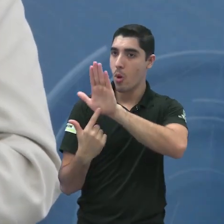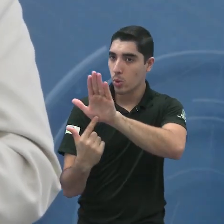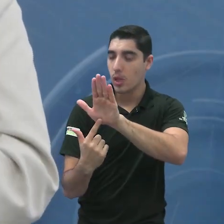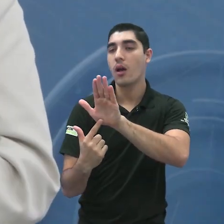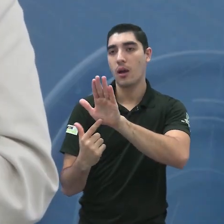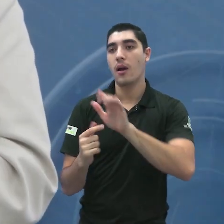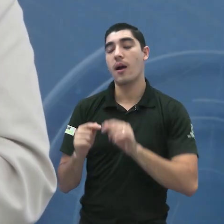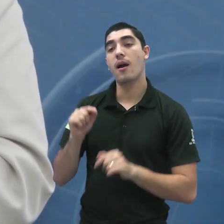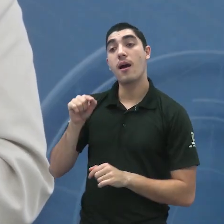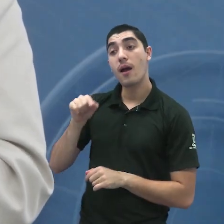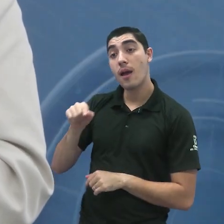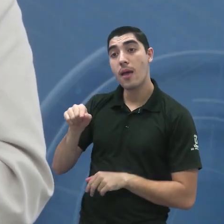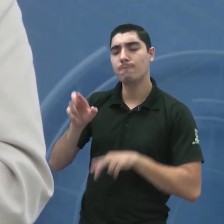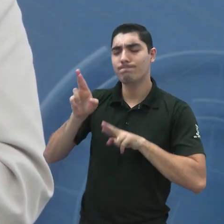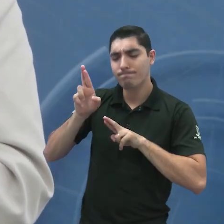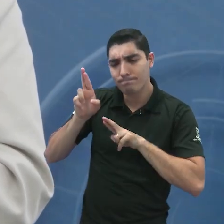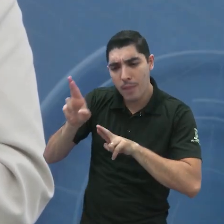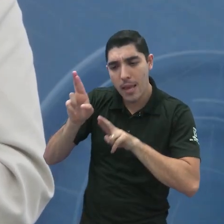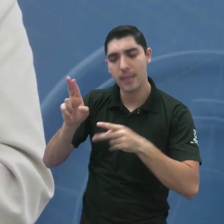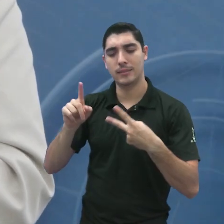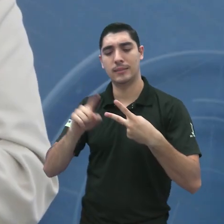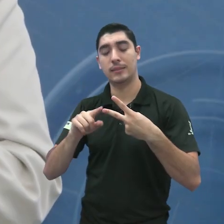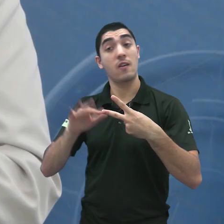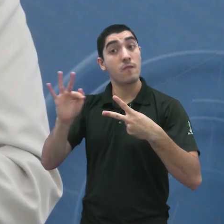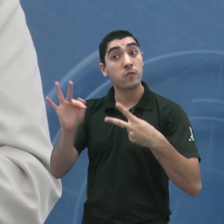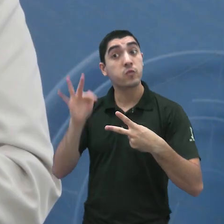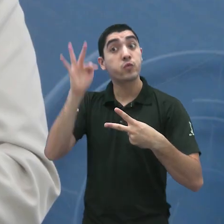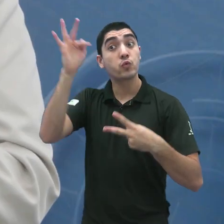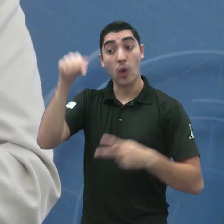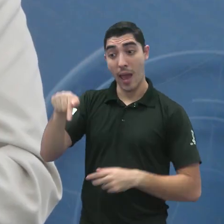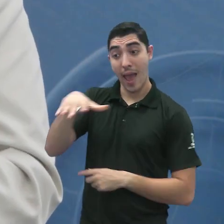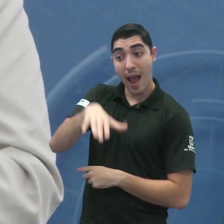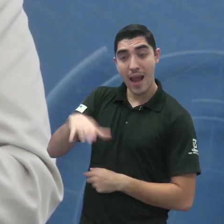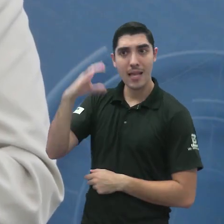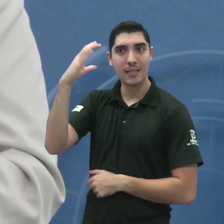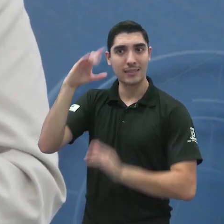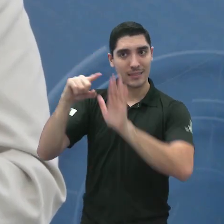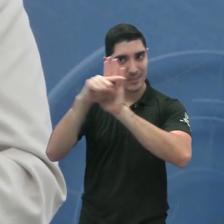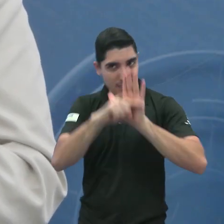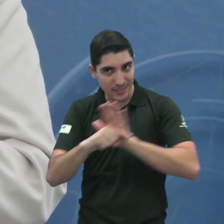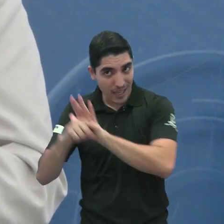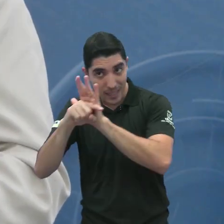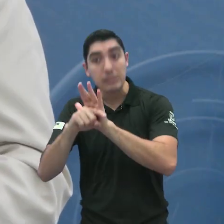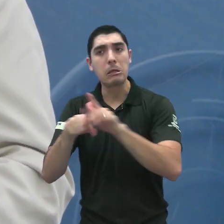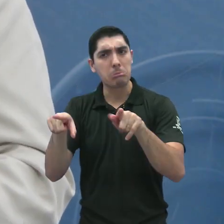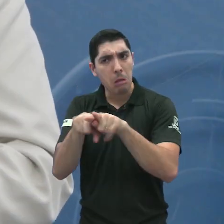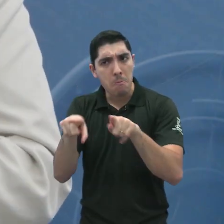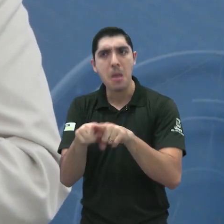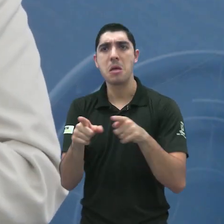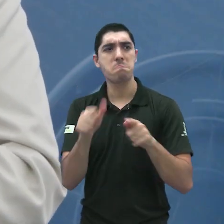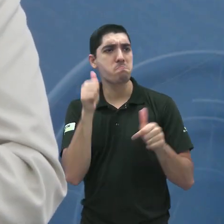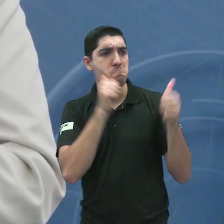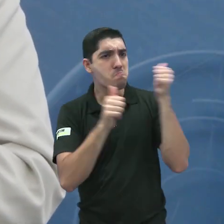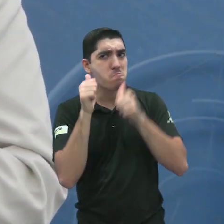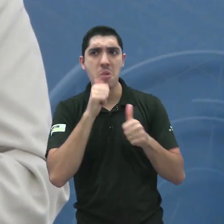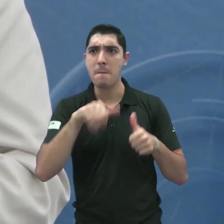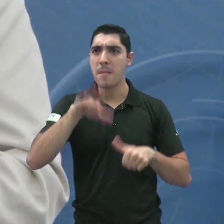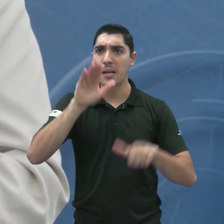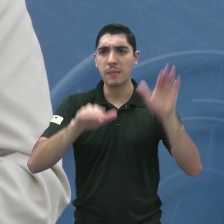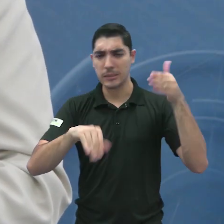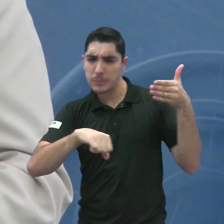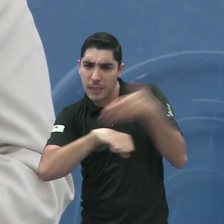No próximo bloco, a gente fala sobre esperança e futuro da ciência com o avanço da